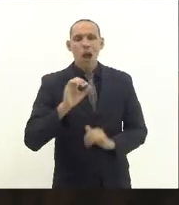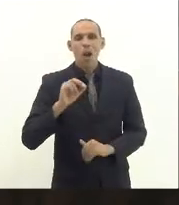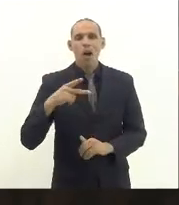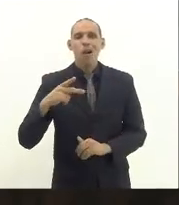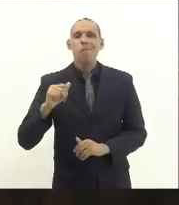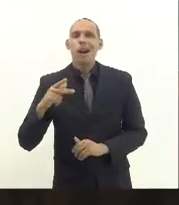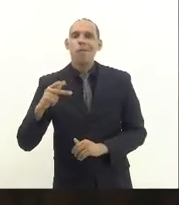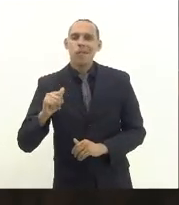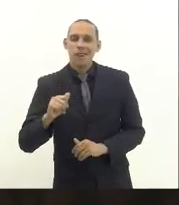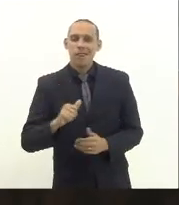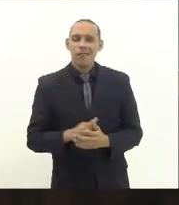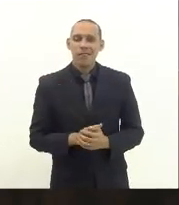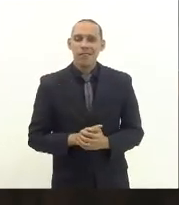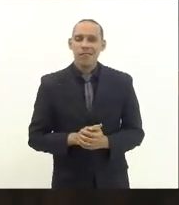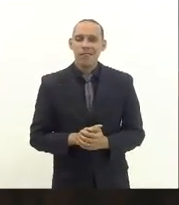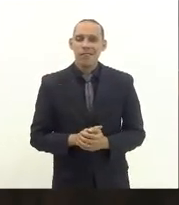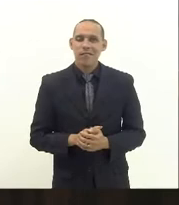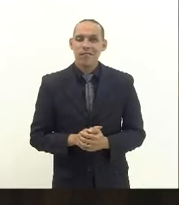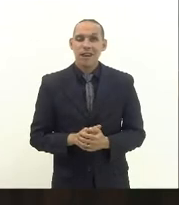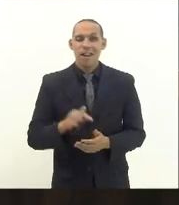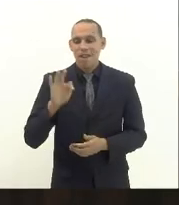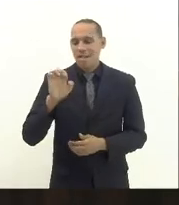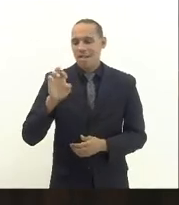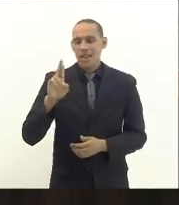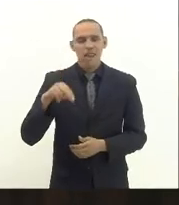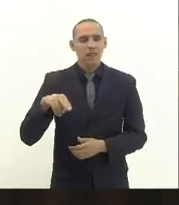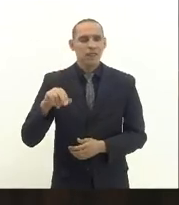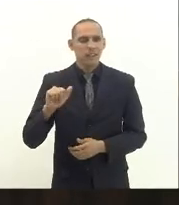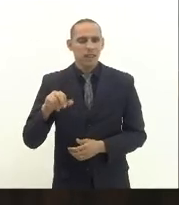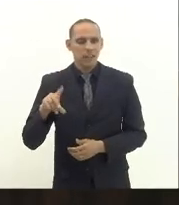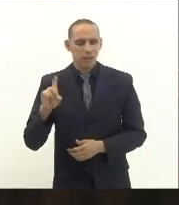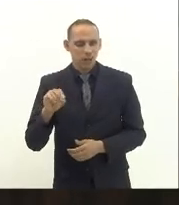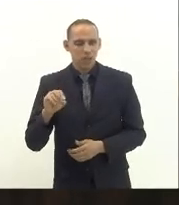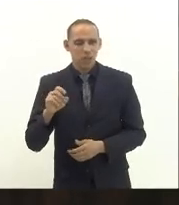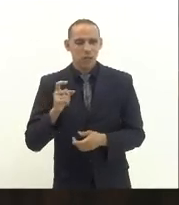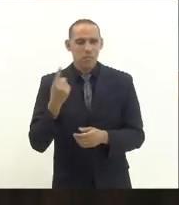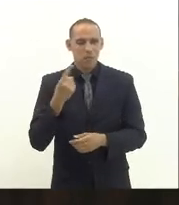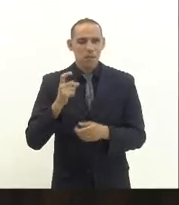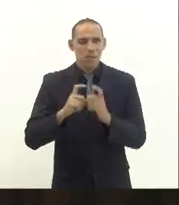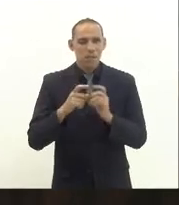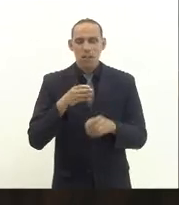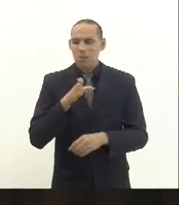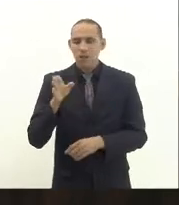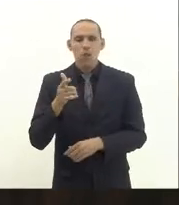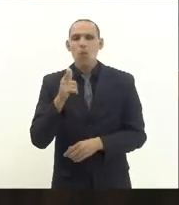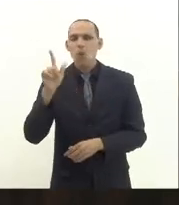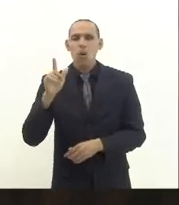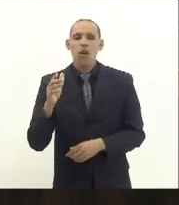e o Fernando teve na primeira é uma solar foi o outro lado de mim não Saulo